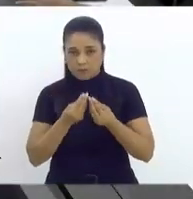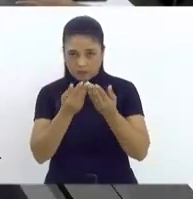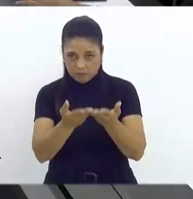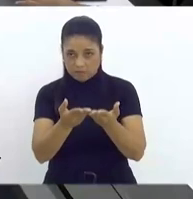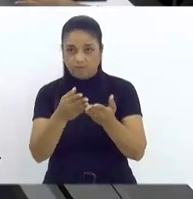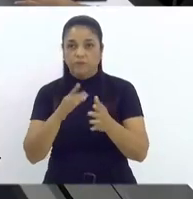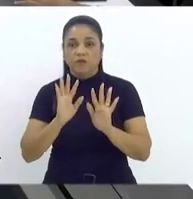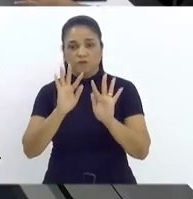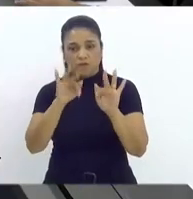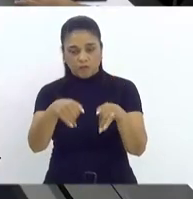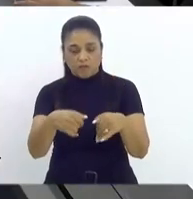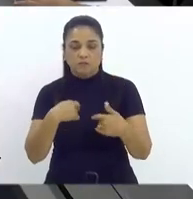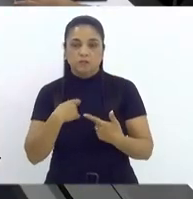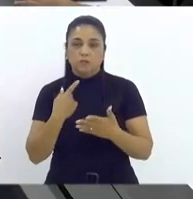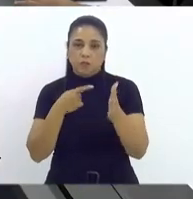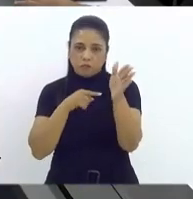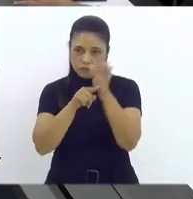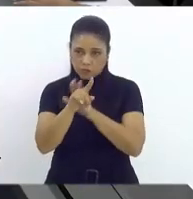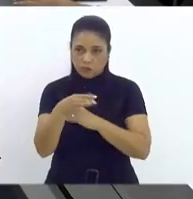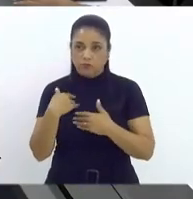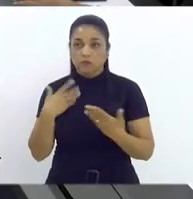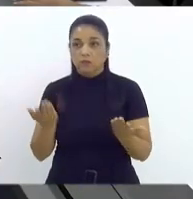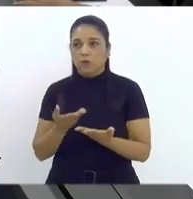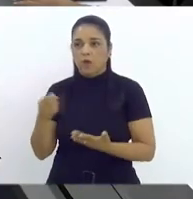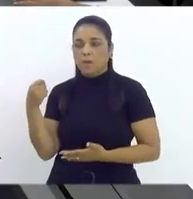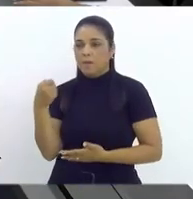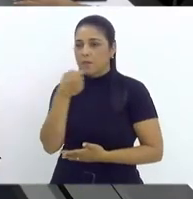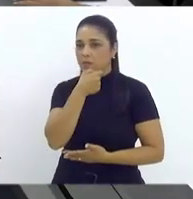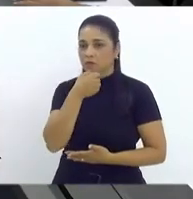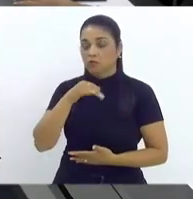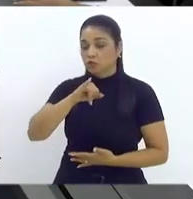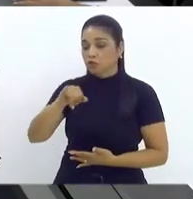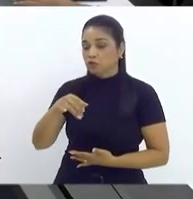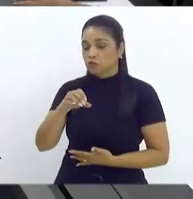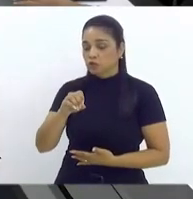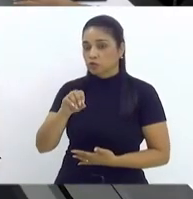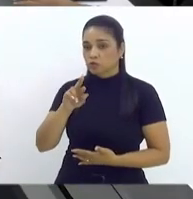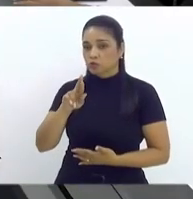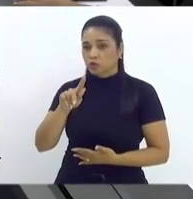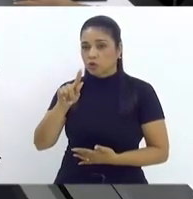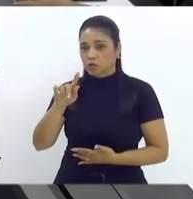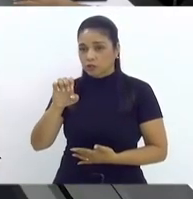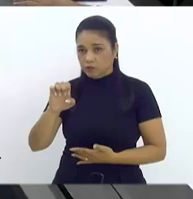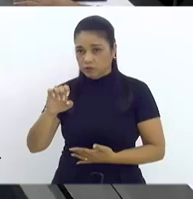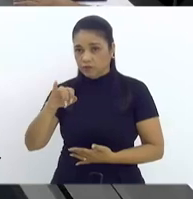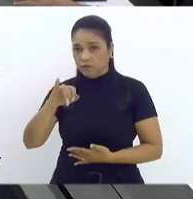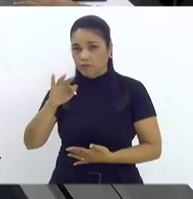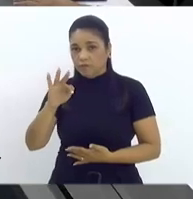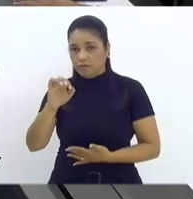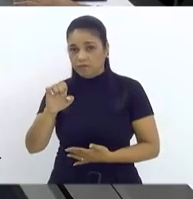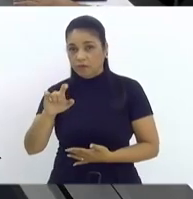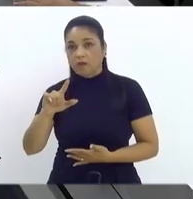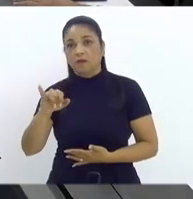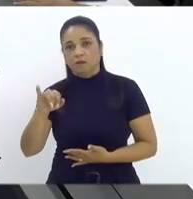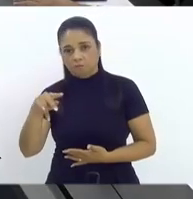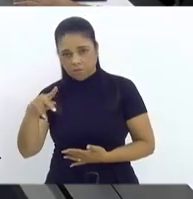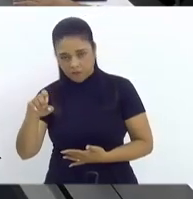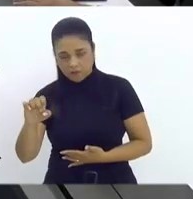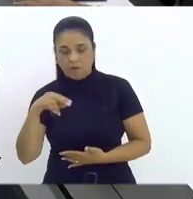Alan. Passa a palavra para o deputado Jorge Felipe Neto. Muito boa tarde, presidente, demais membros